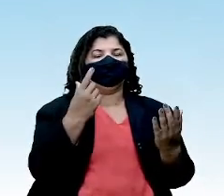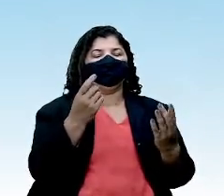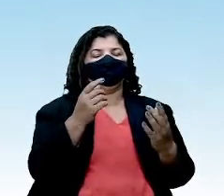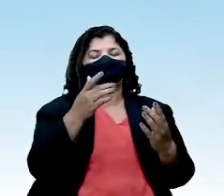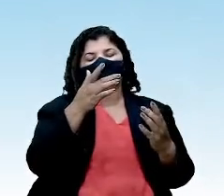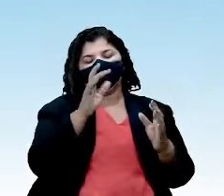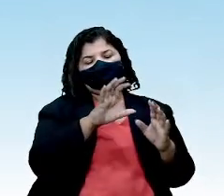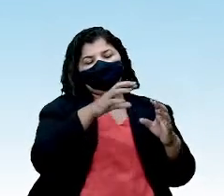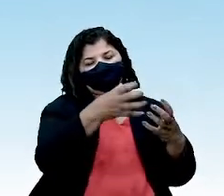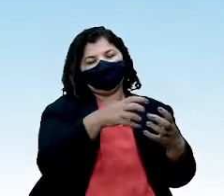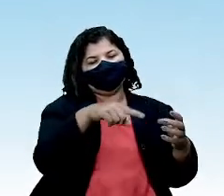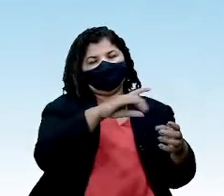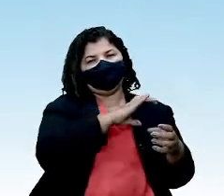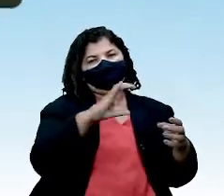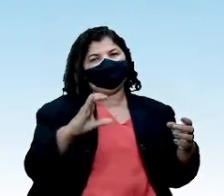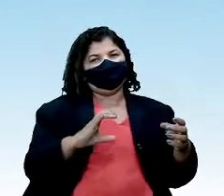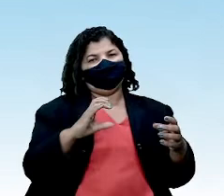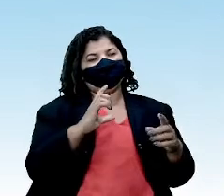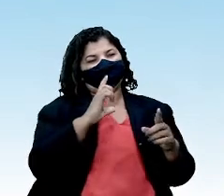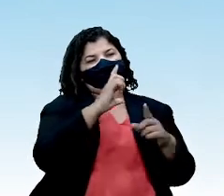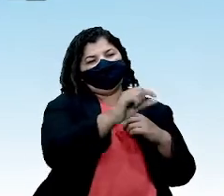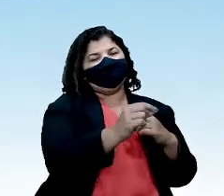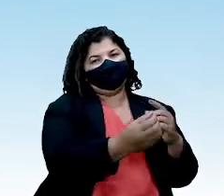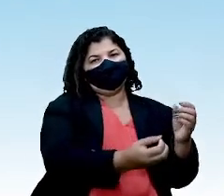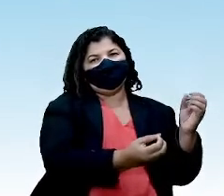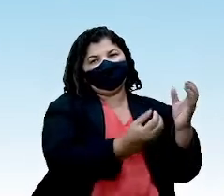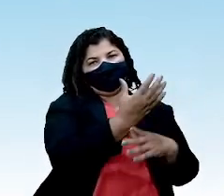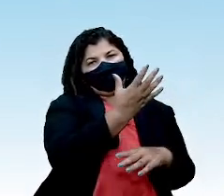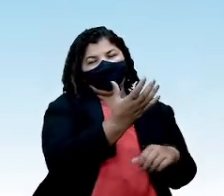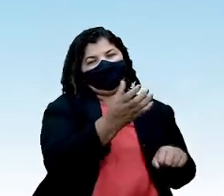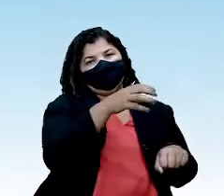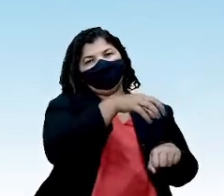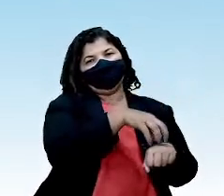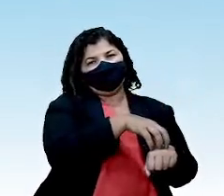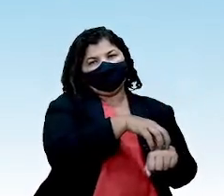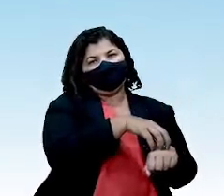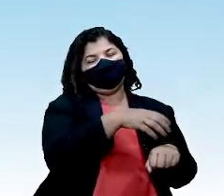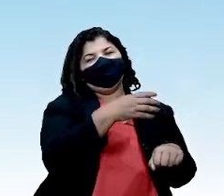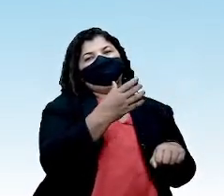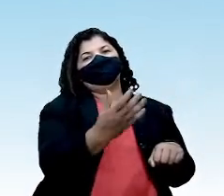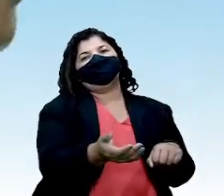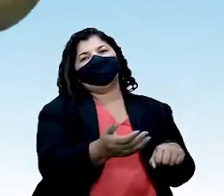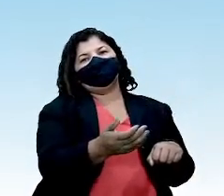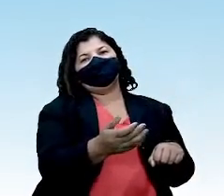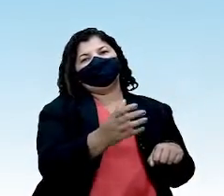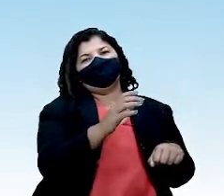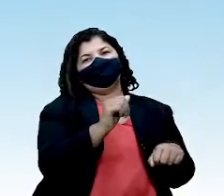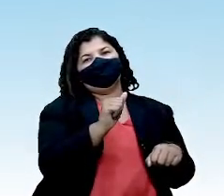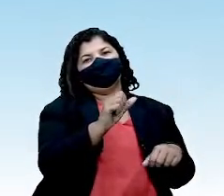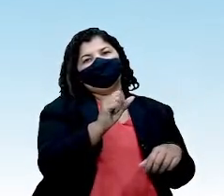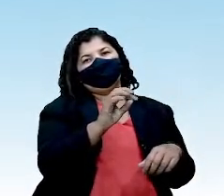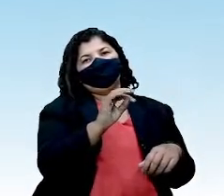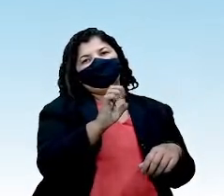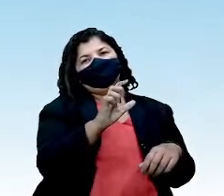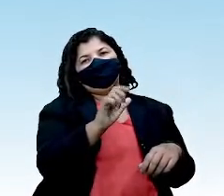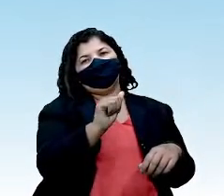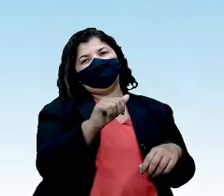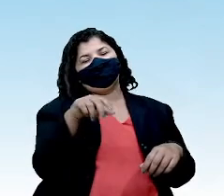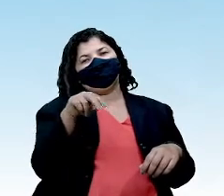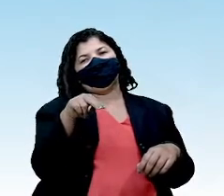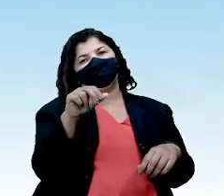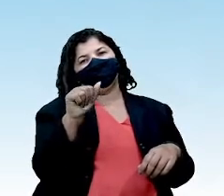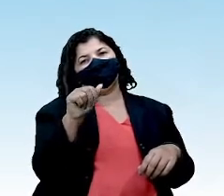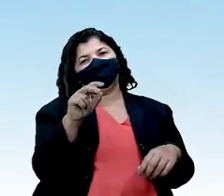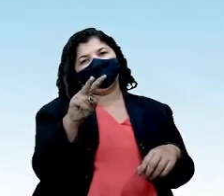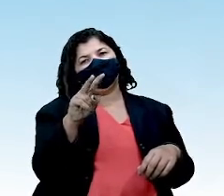Ibérica, onde fundou o que? Reinos de Leão, Castela, Navarra e Aragão. Então,